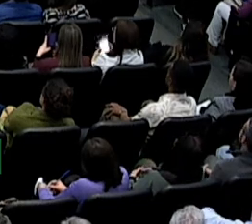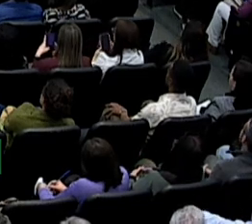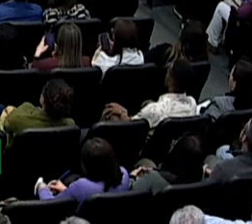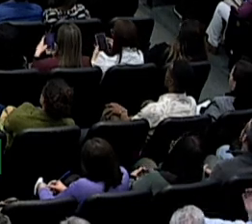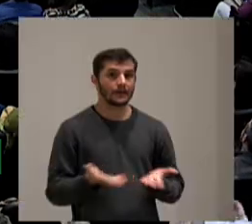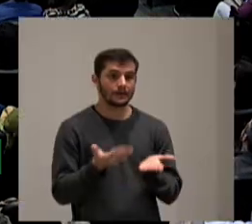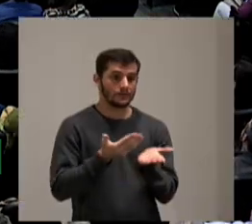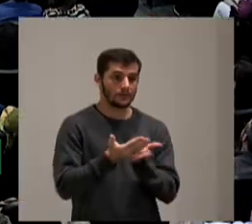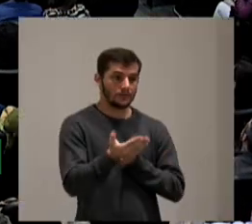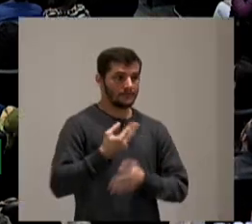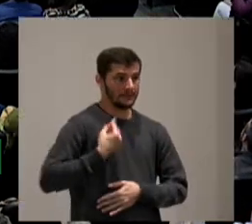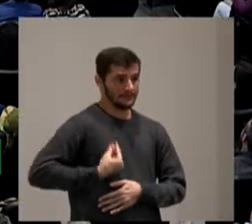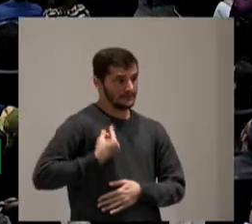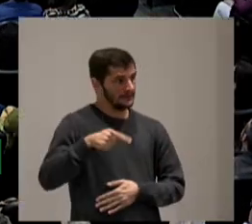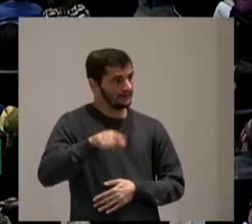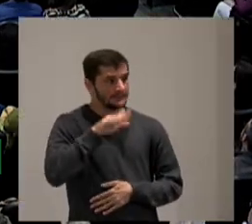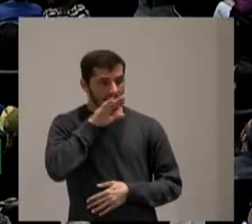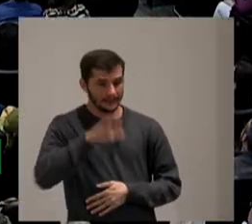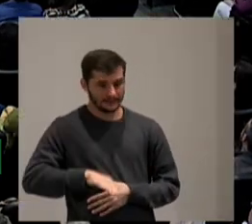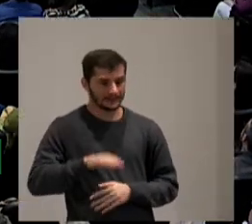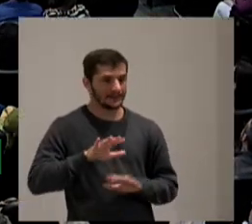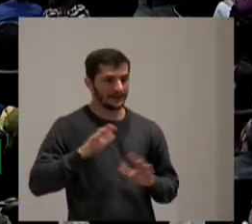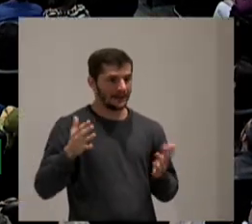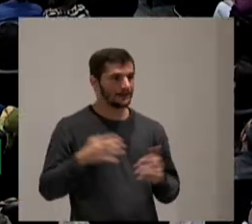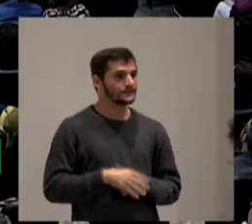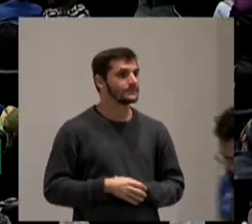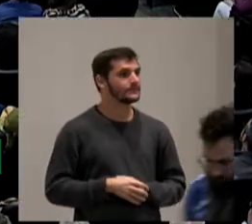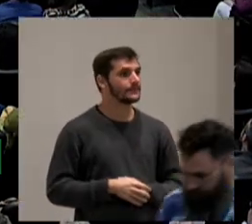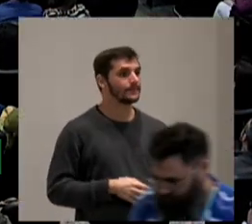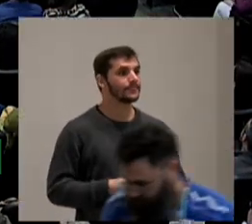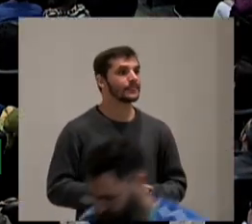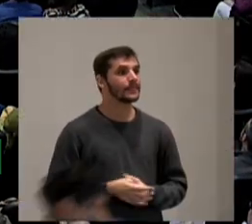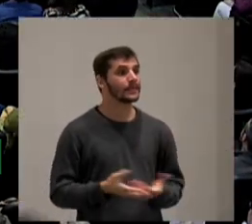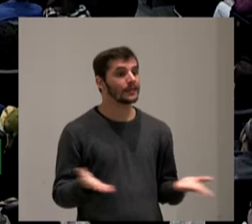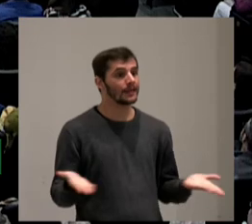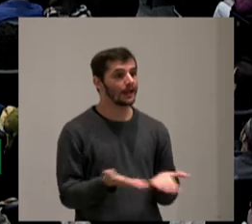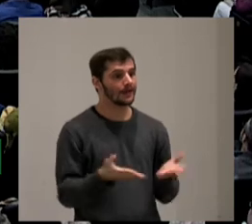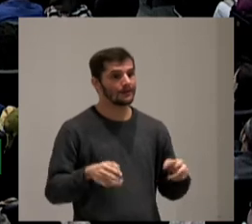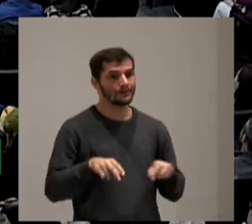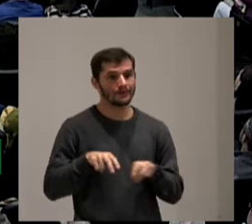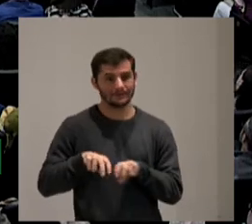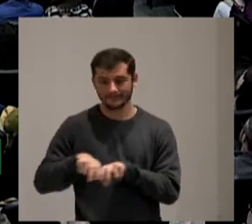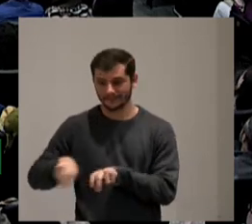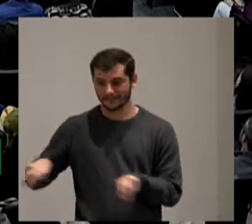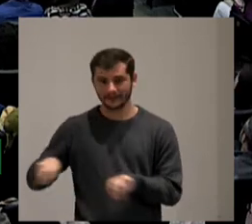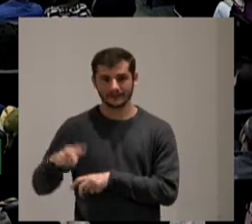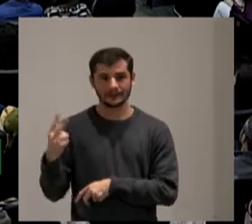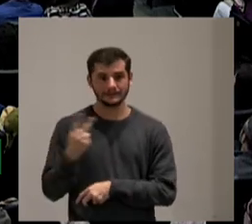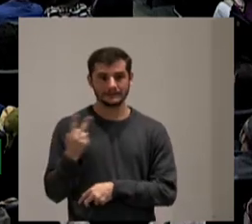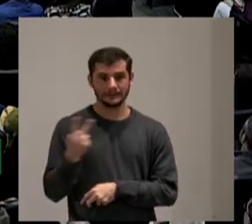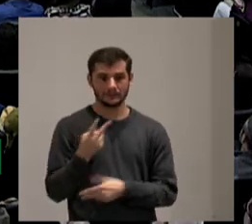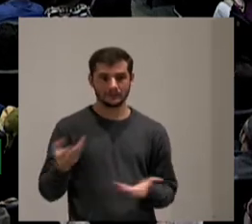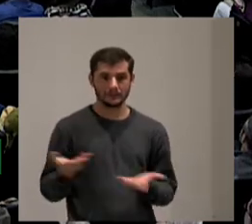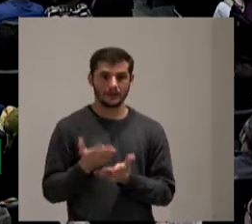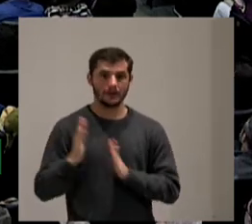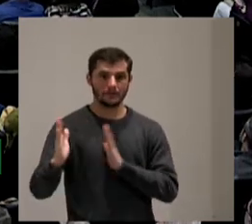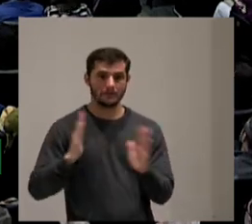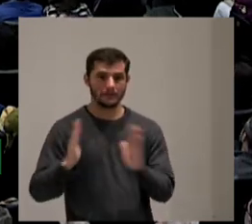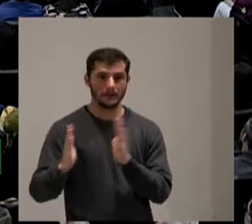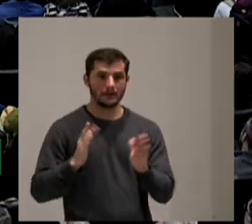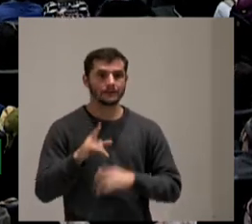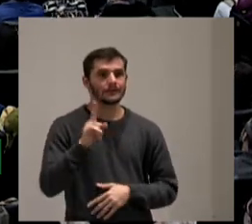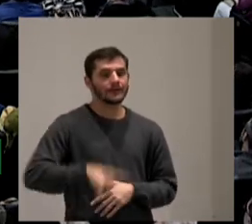Iniciando então os trabalhos da tarde, teremos a segunda mesa redonda com o tema Direito à